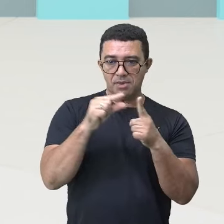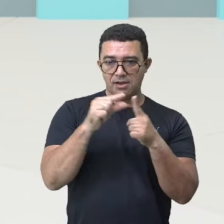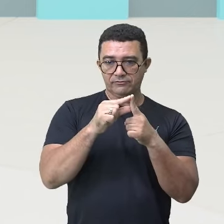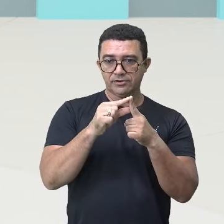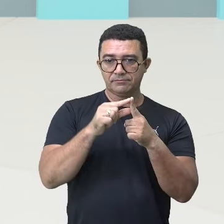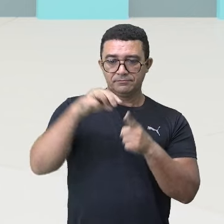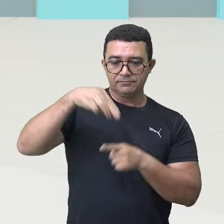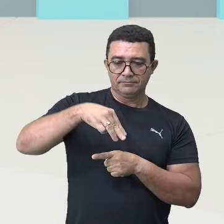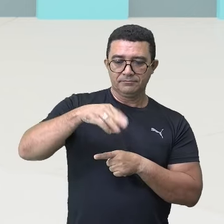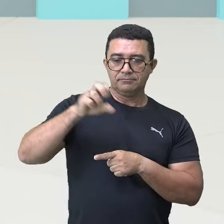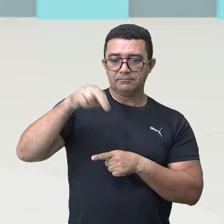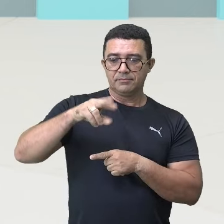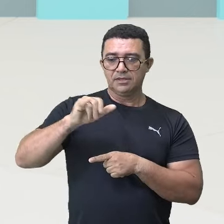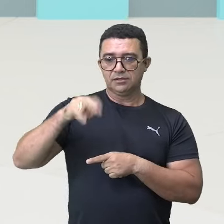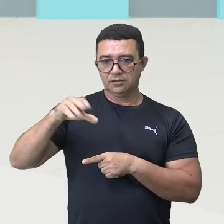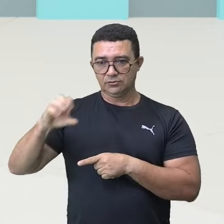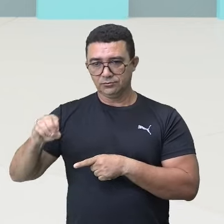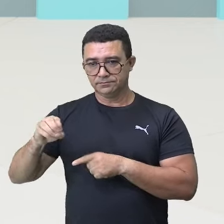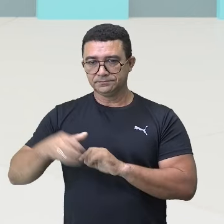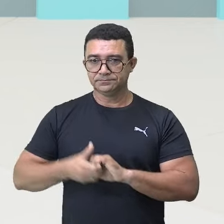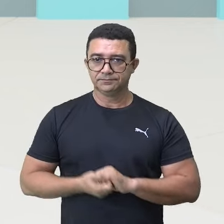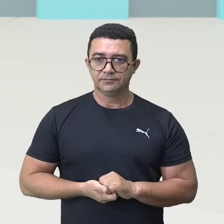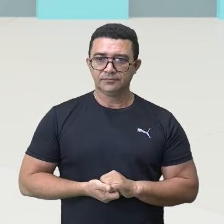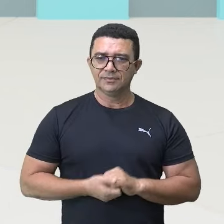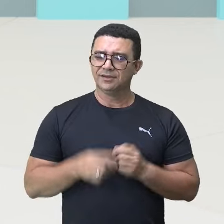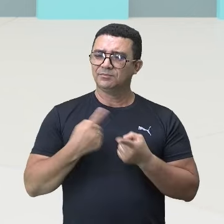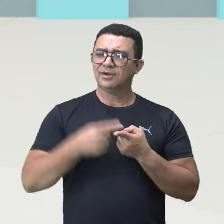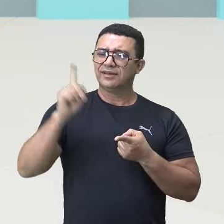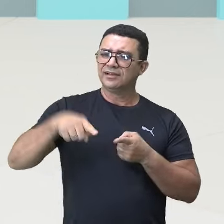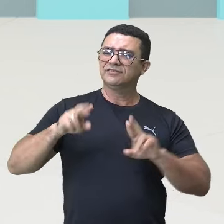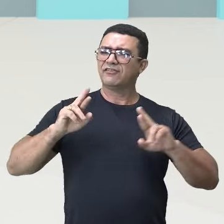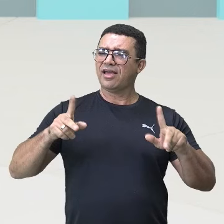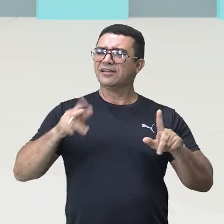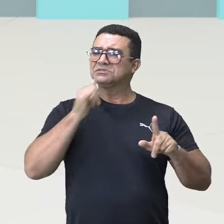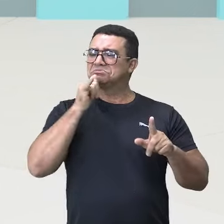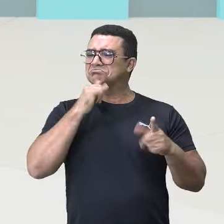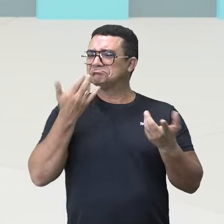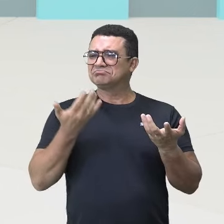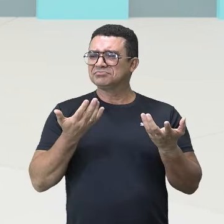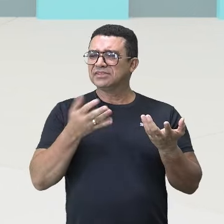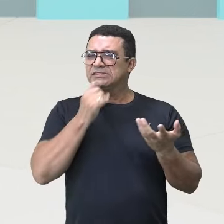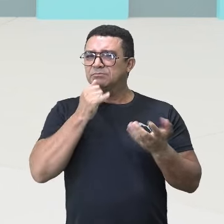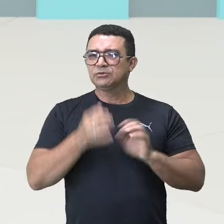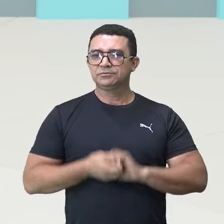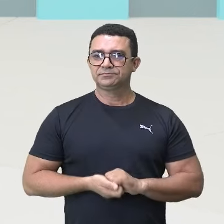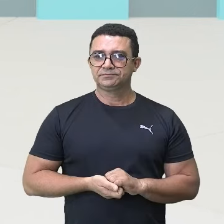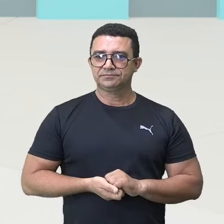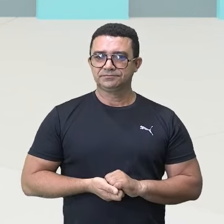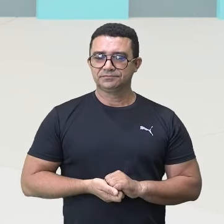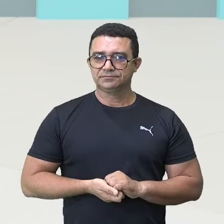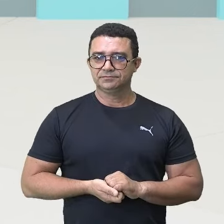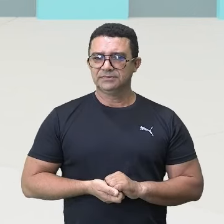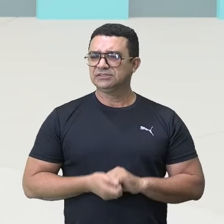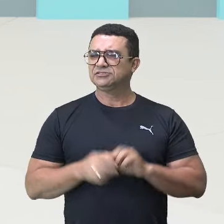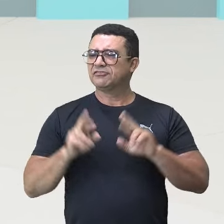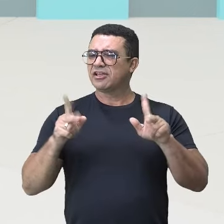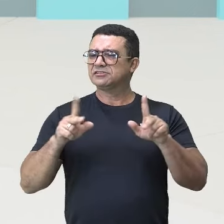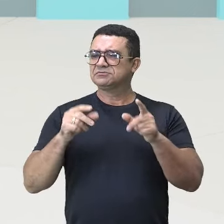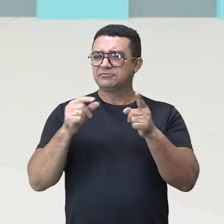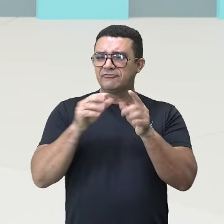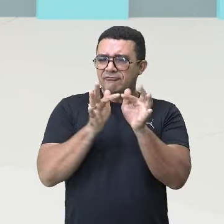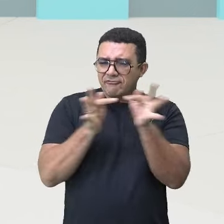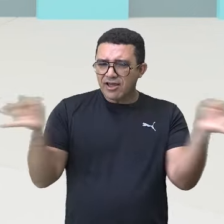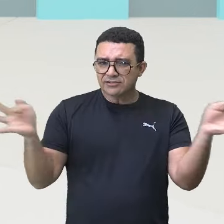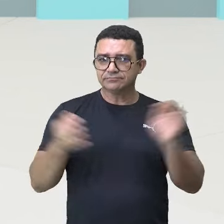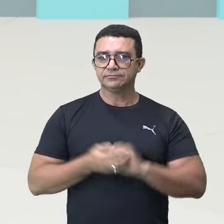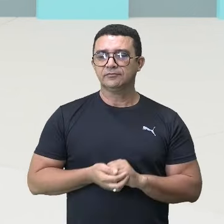substituindo o menino porque fica estranho eu repetir Olha como Olha a situação a estranheza que ficaria o